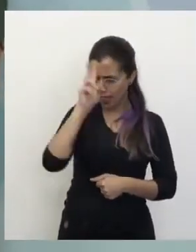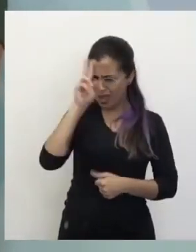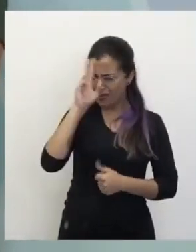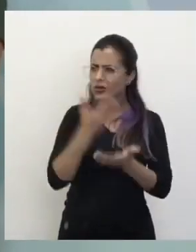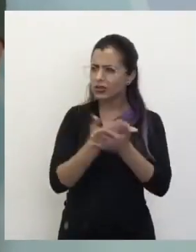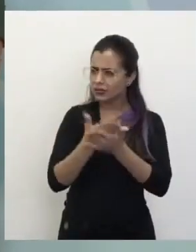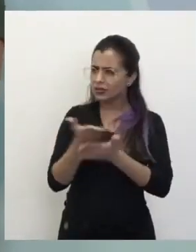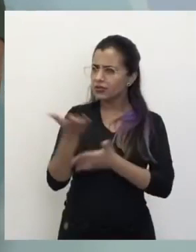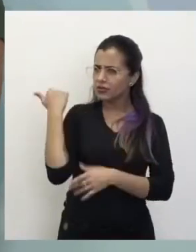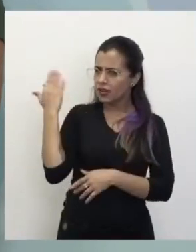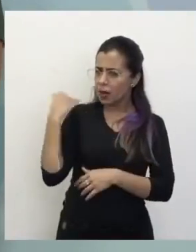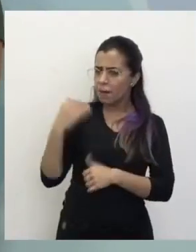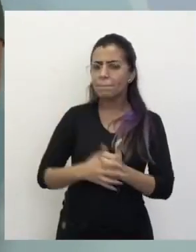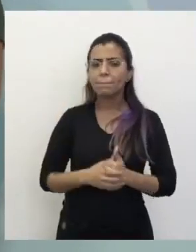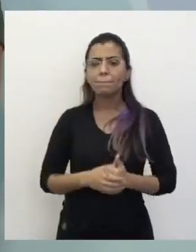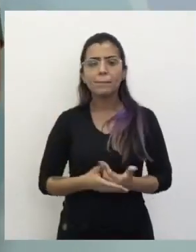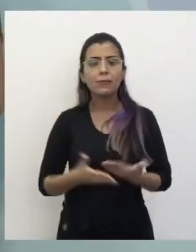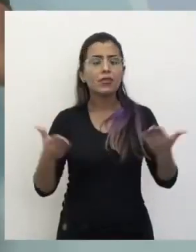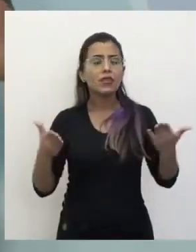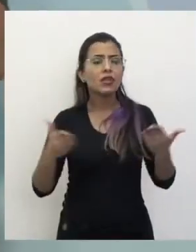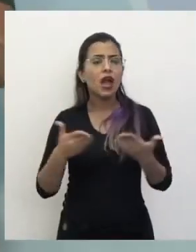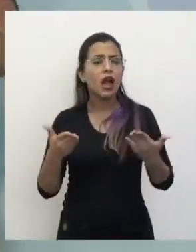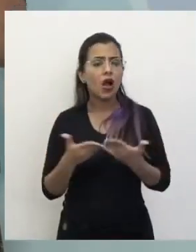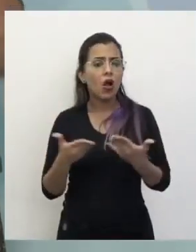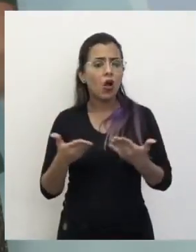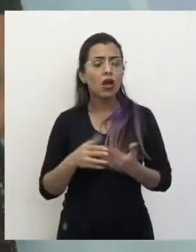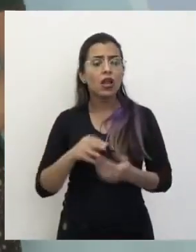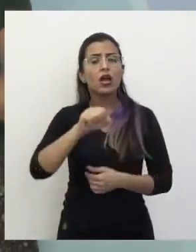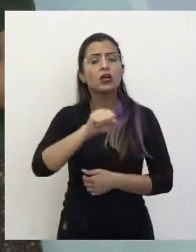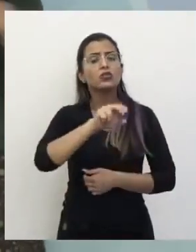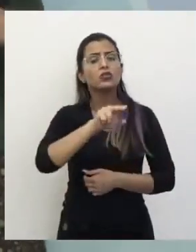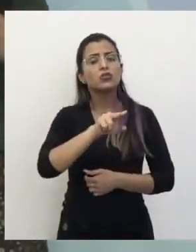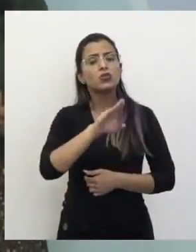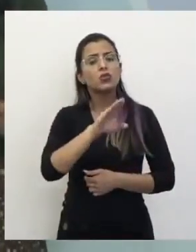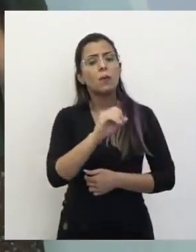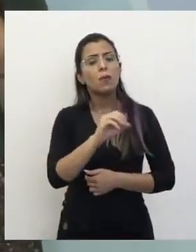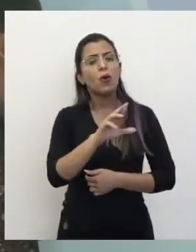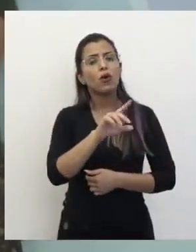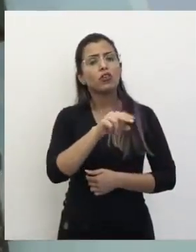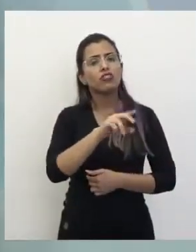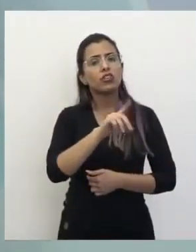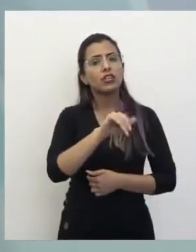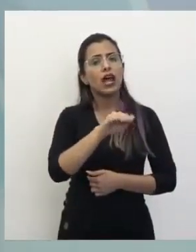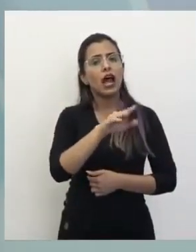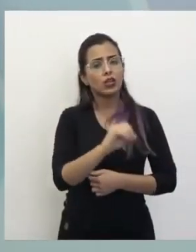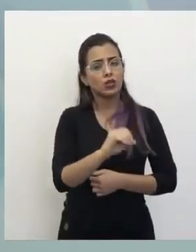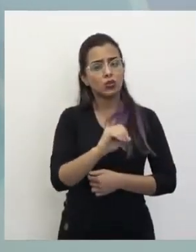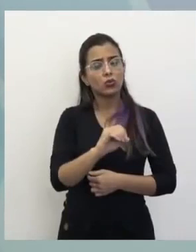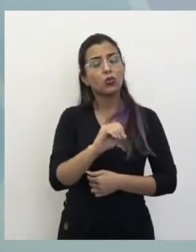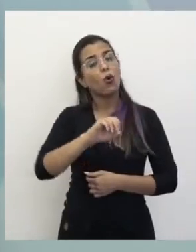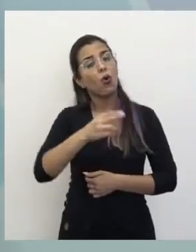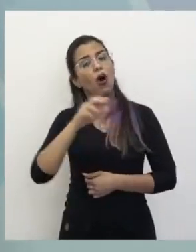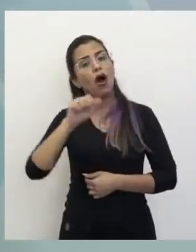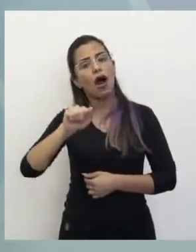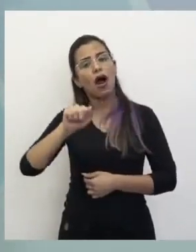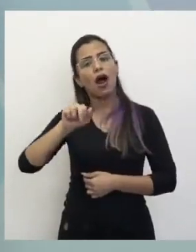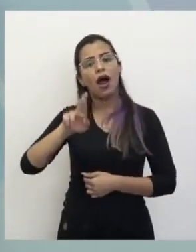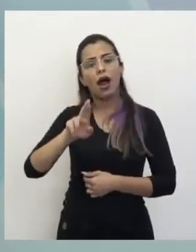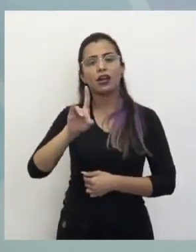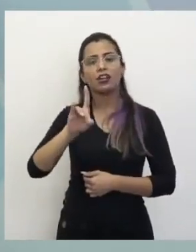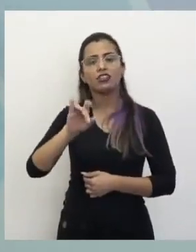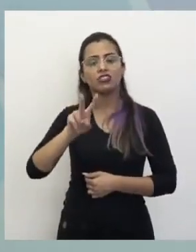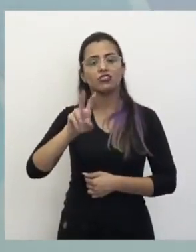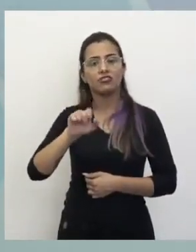quero dizer aqui é como é que eu vou chegar nas subordinadas e nas subordinadas adverbiais. Aqui eu tenho